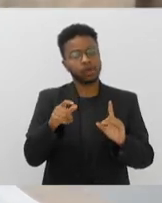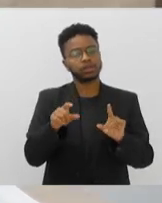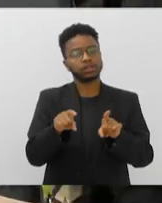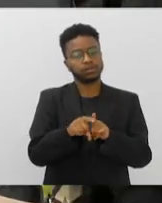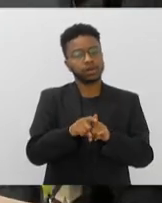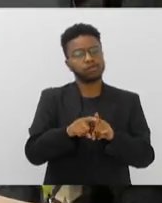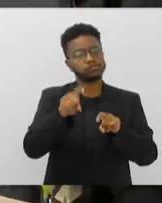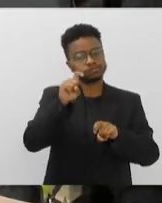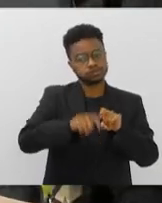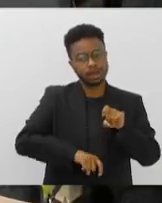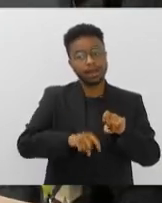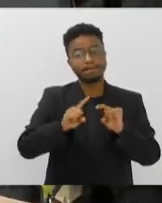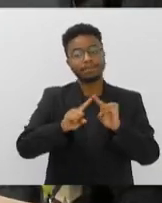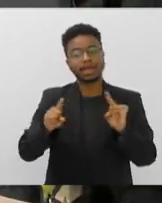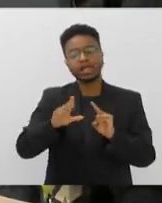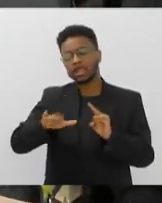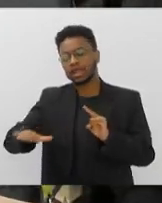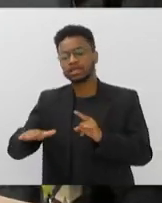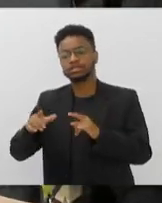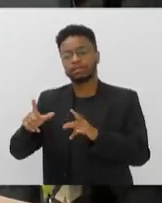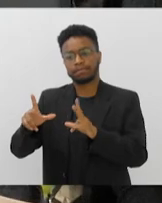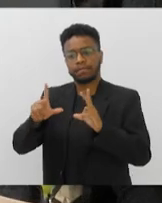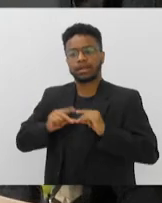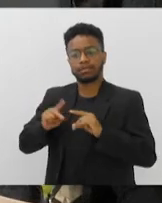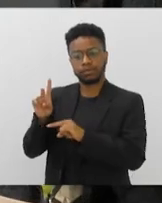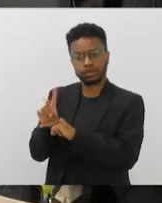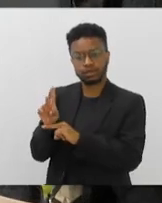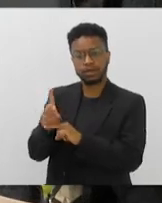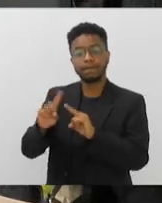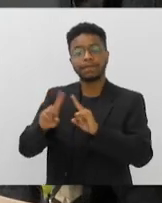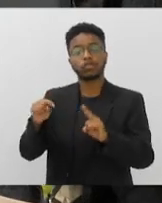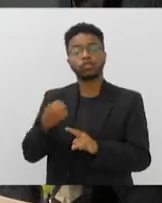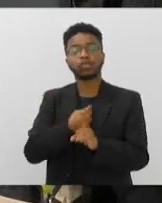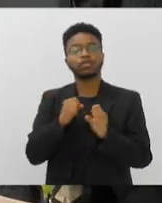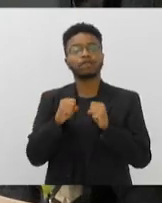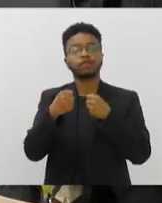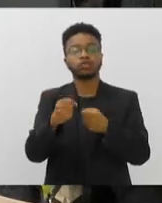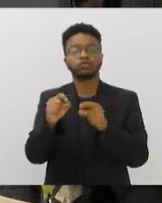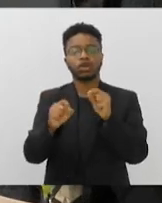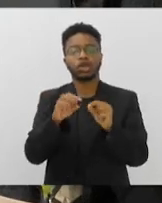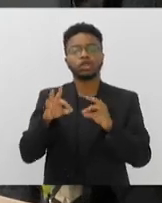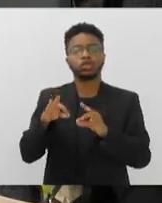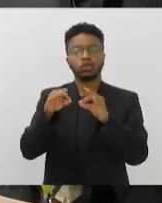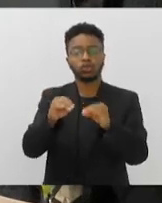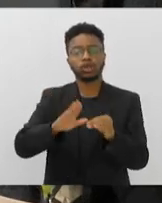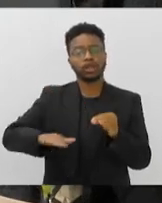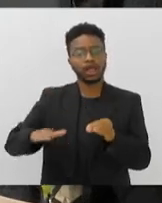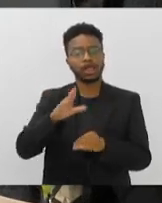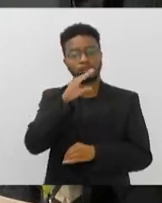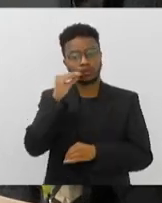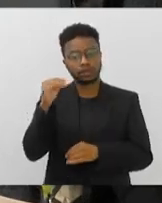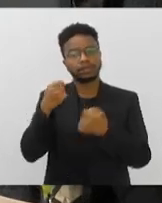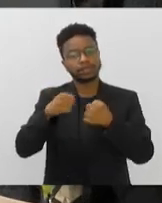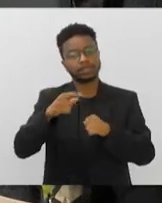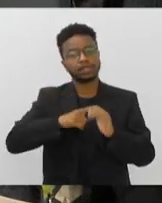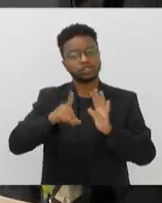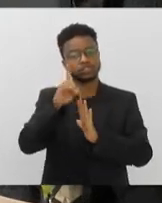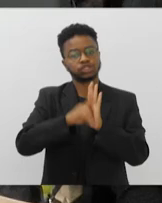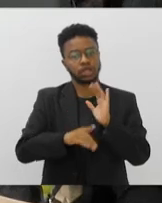e a infância que que merece proteção e a gente defende que toda criança e adolescente tenha todos os seus direitos assegurados